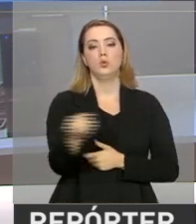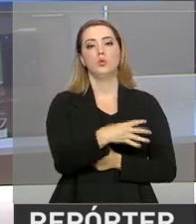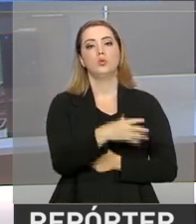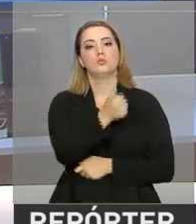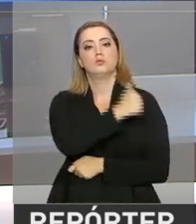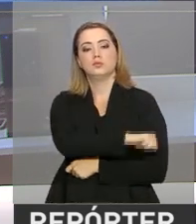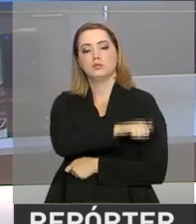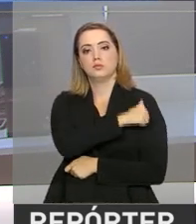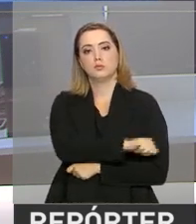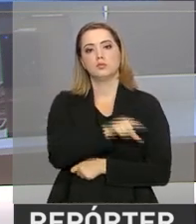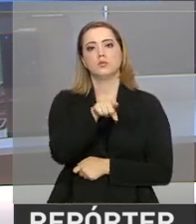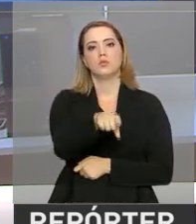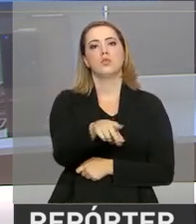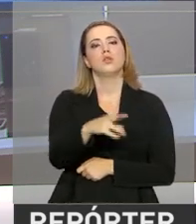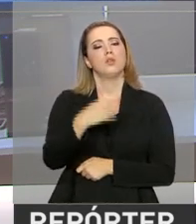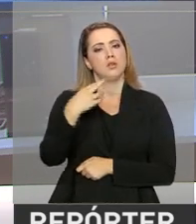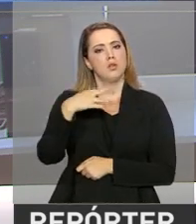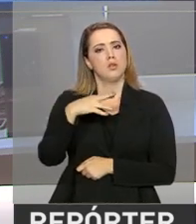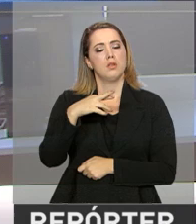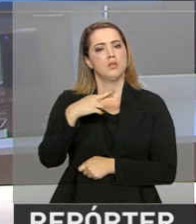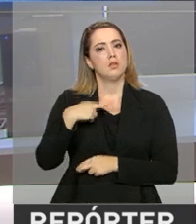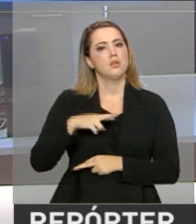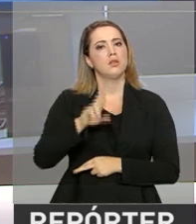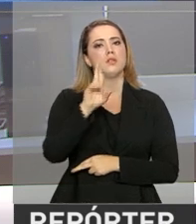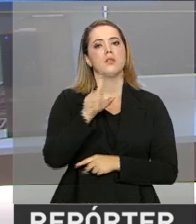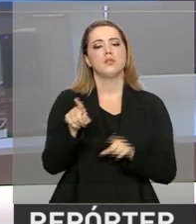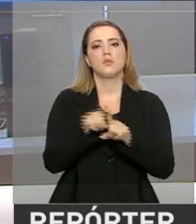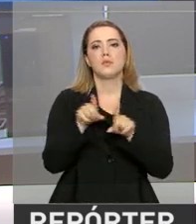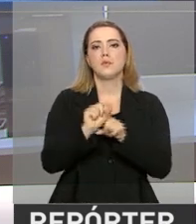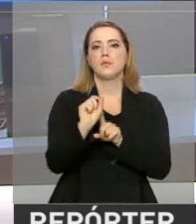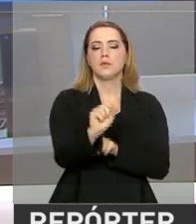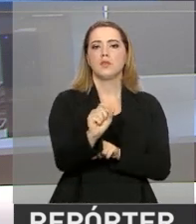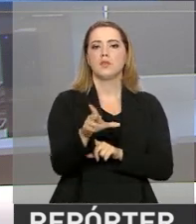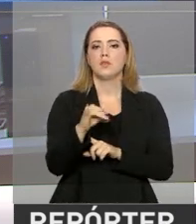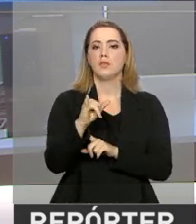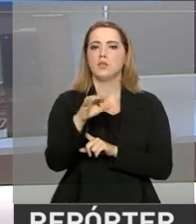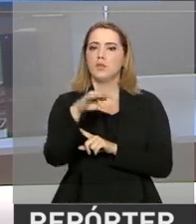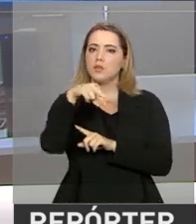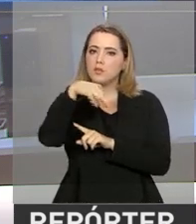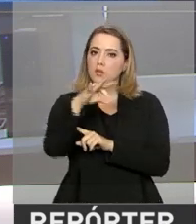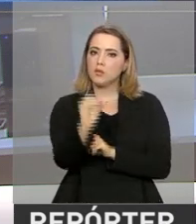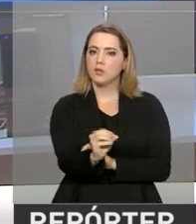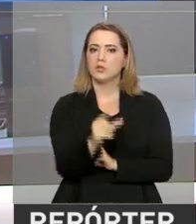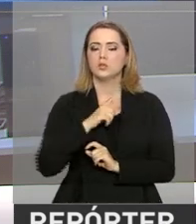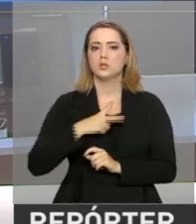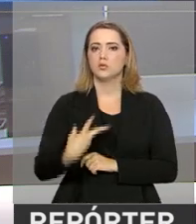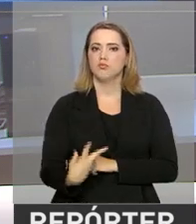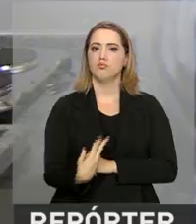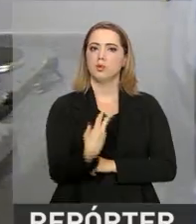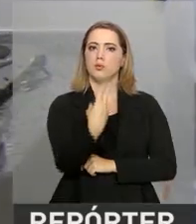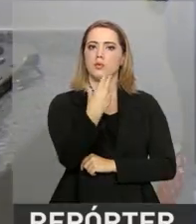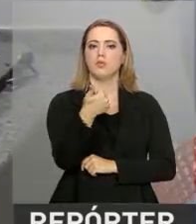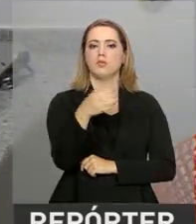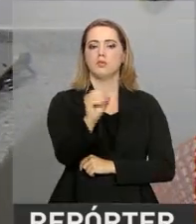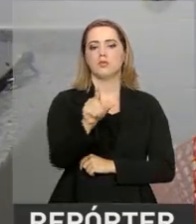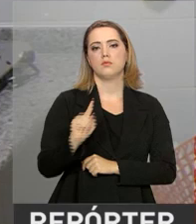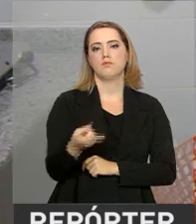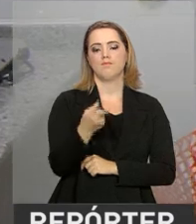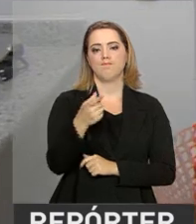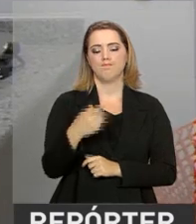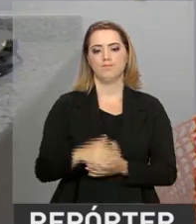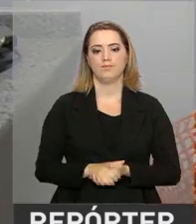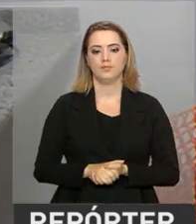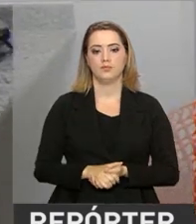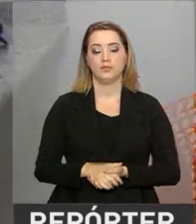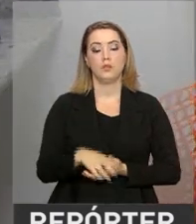Janeiro referência no Sistema Único de Saúde o into realiza cerca de 10.000 cirurgias por ano no